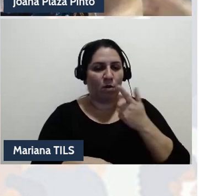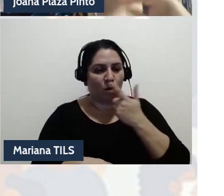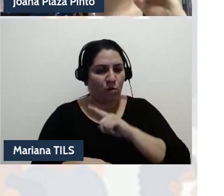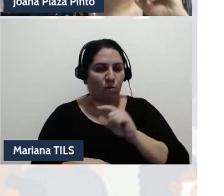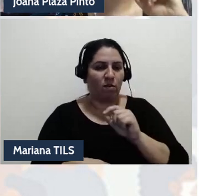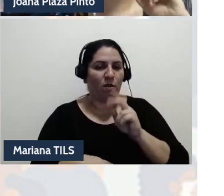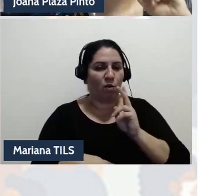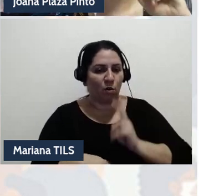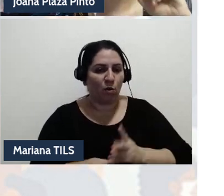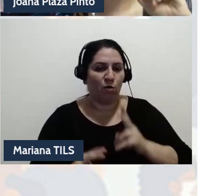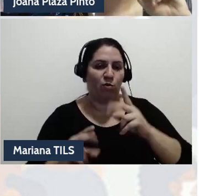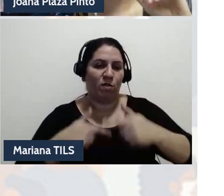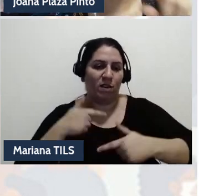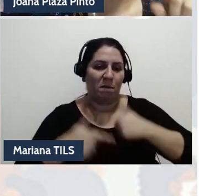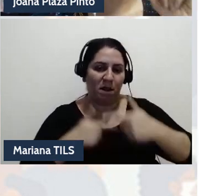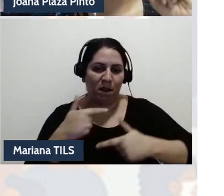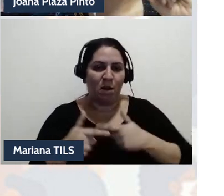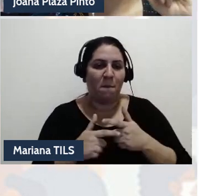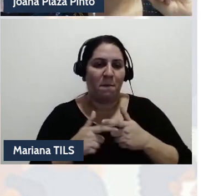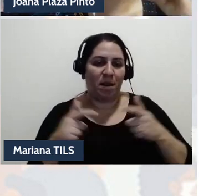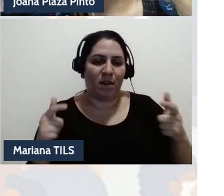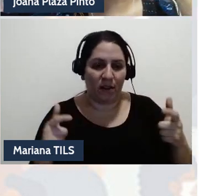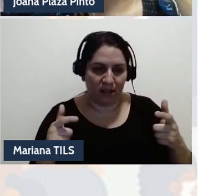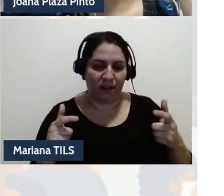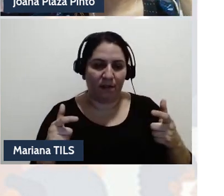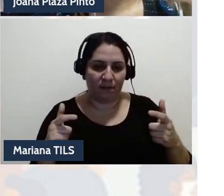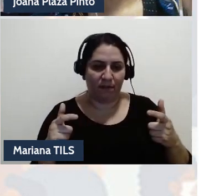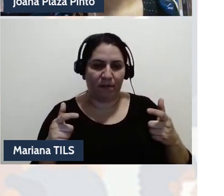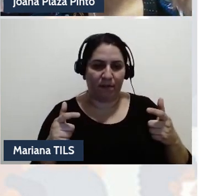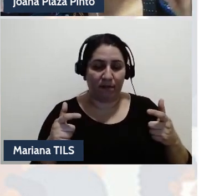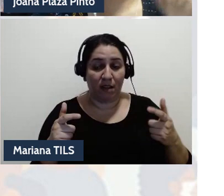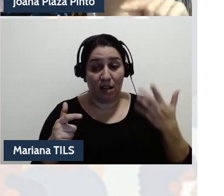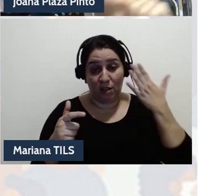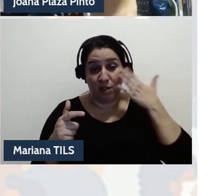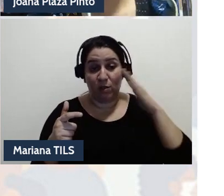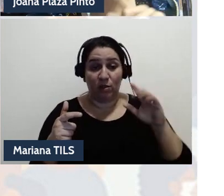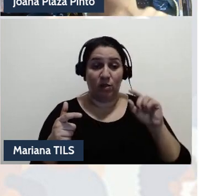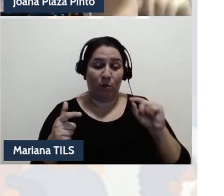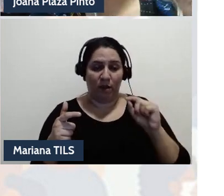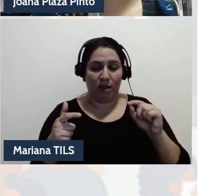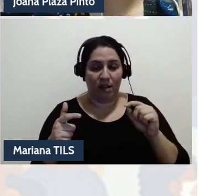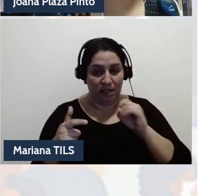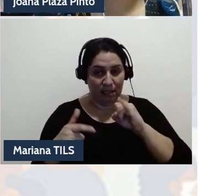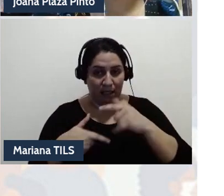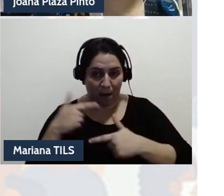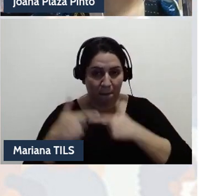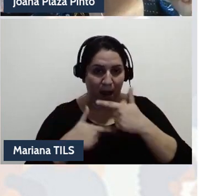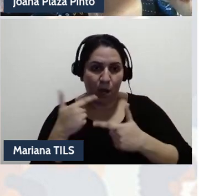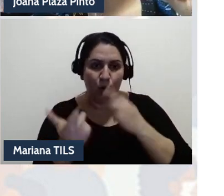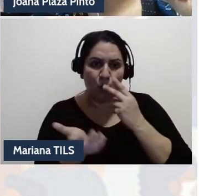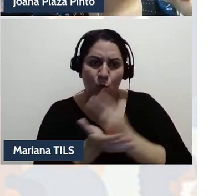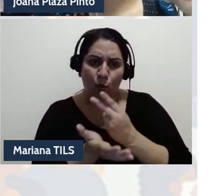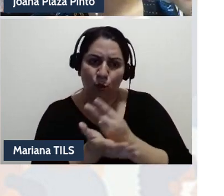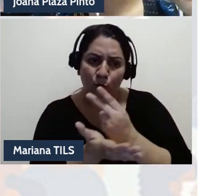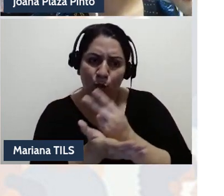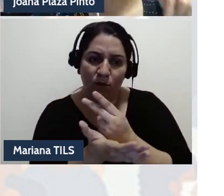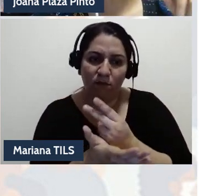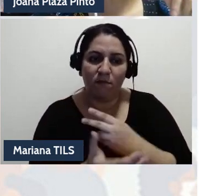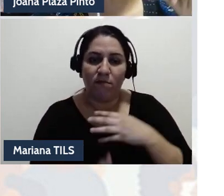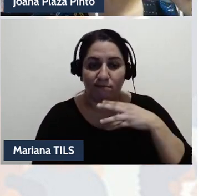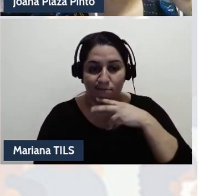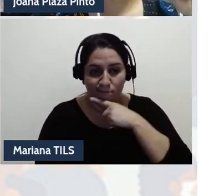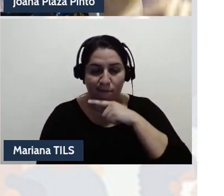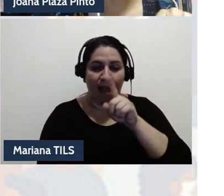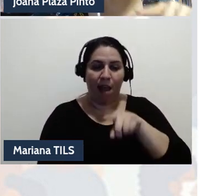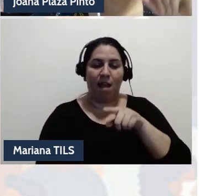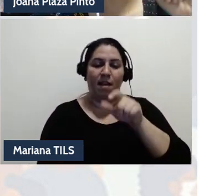trabalhando predominantemente. E a tendência é eu achar que quem continuou trabalhando foram os meus alunos